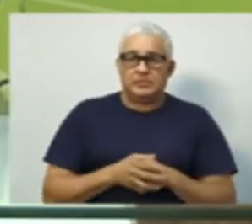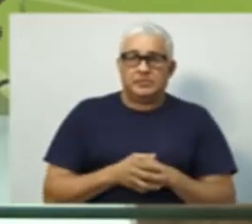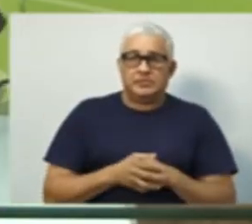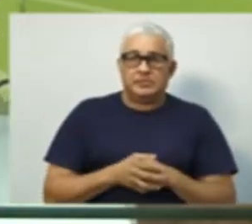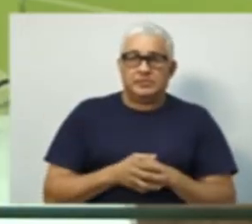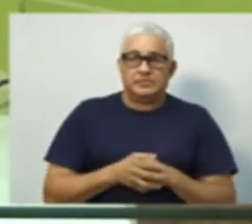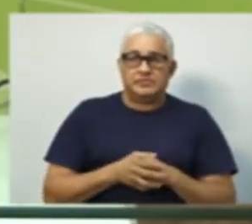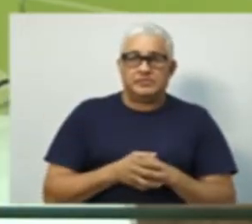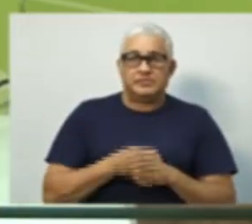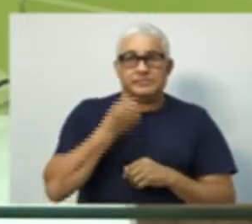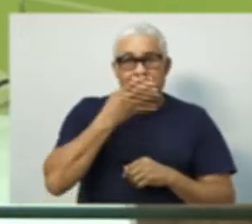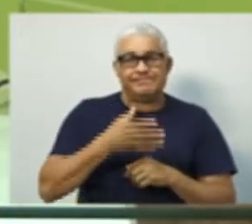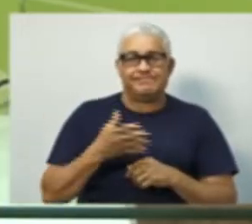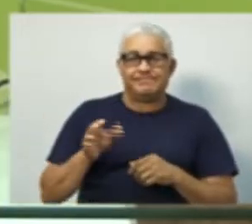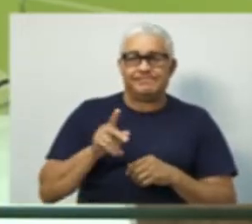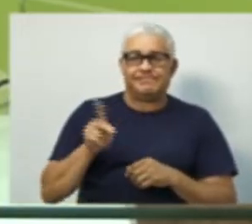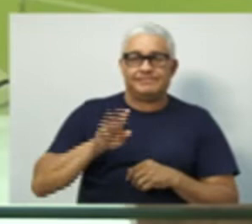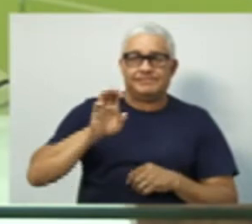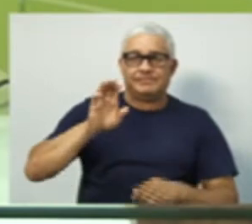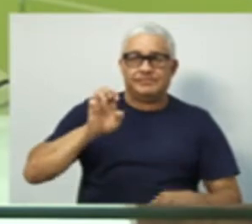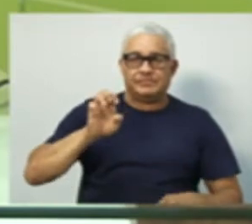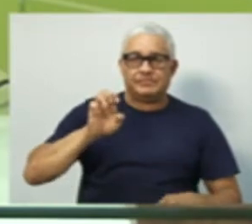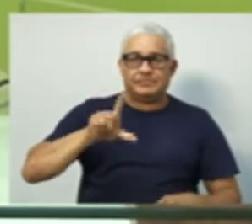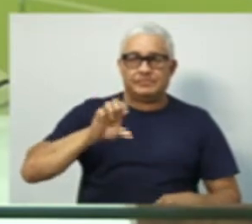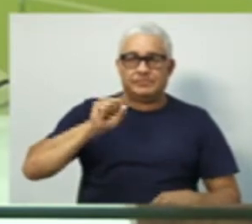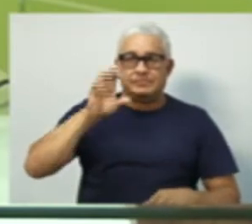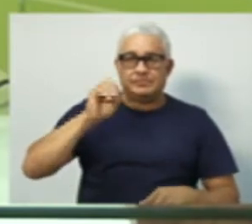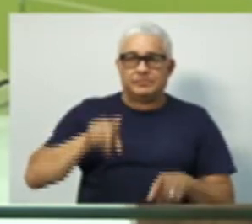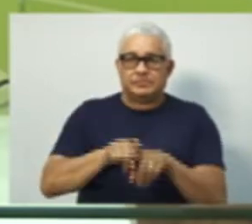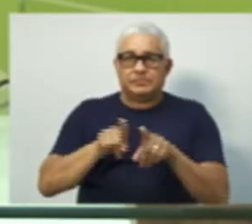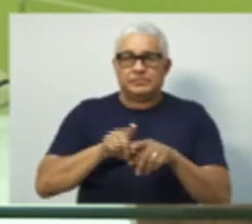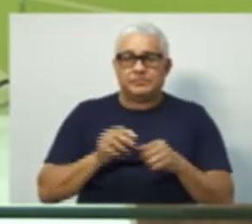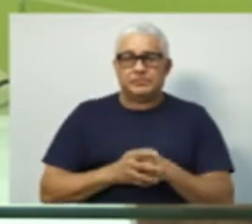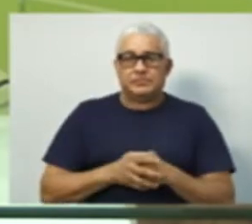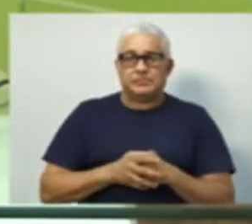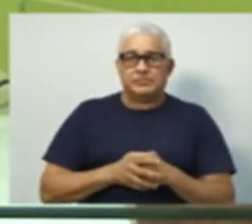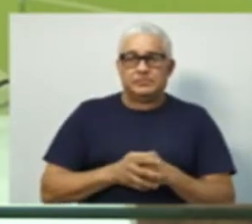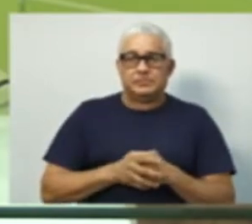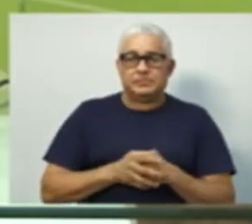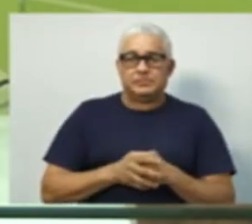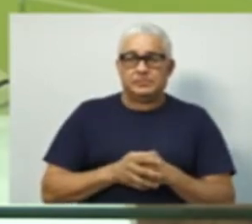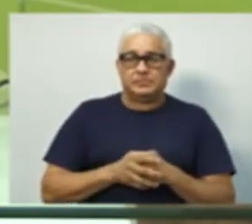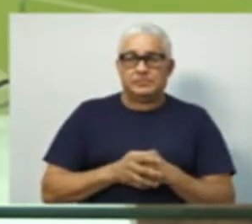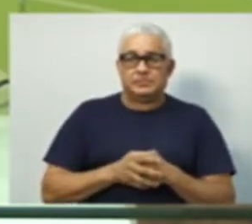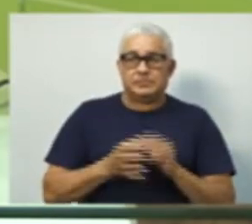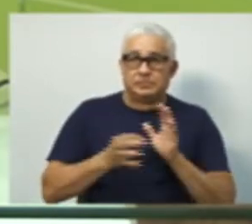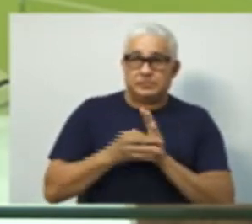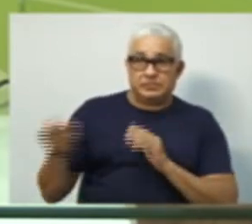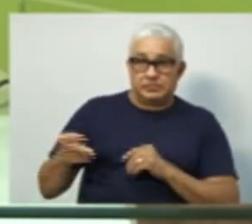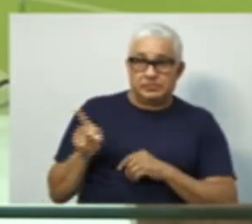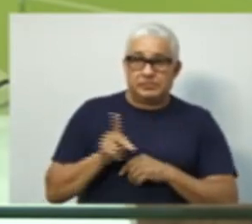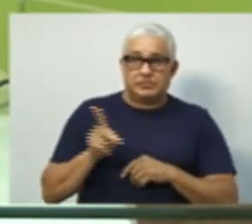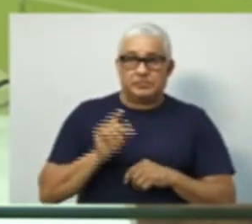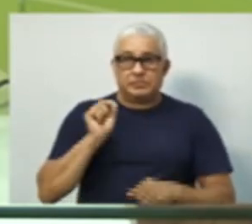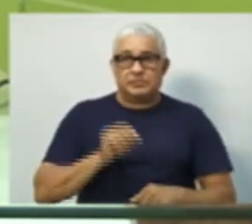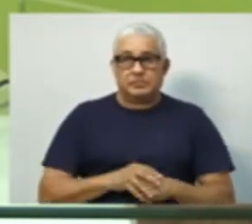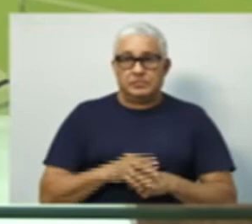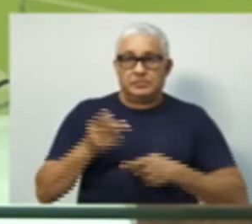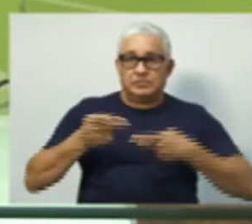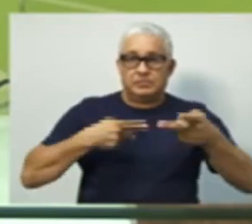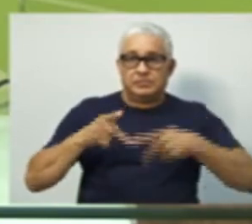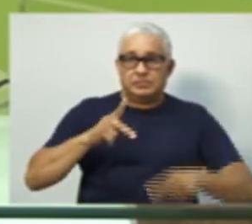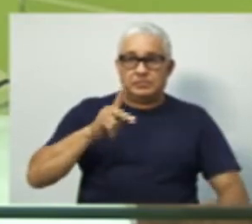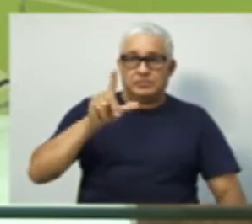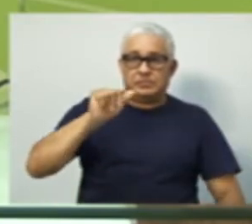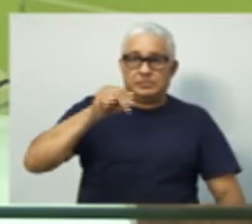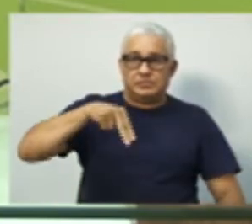na prateleira. Eu tenho que produzir para vender. Então, eu tenho que produzir para vender o quê? Num certo período. Imagine um